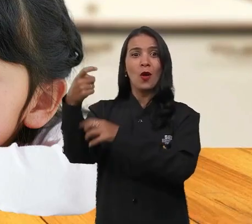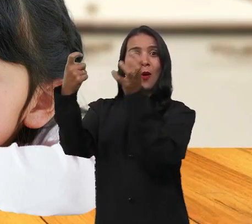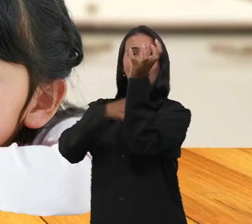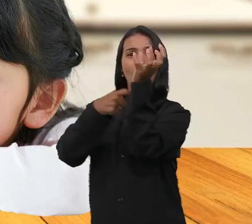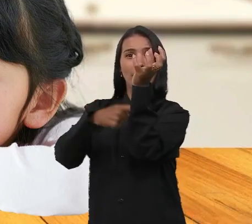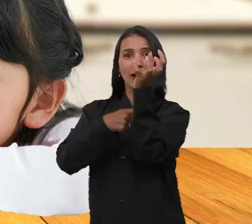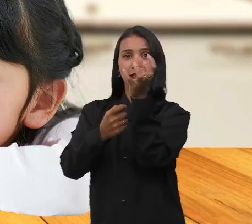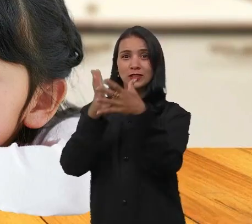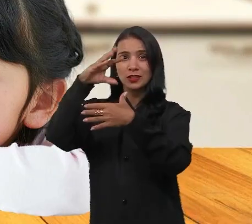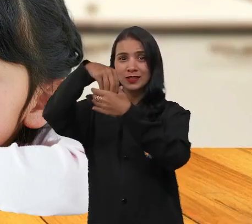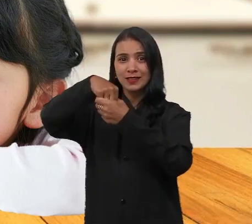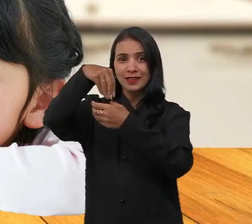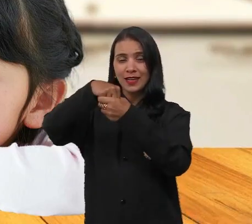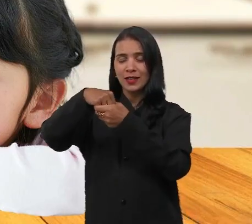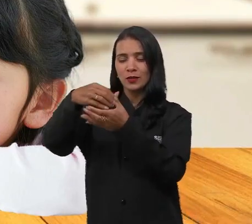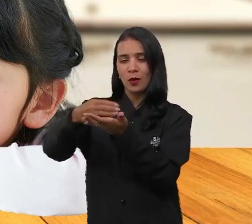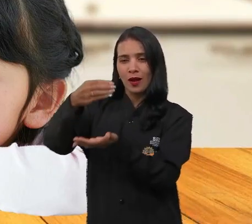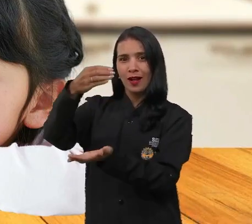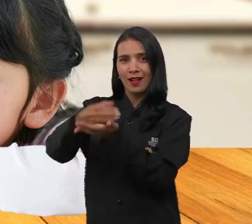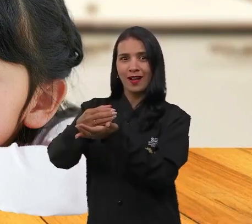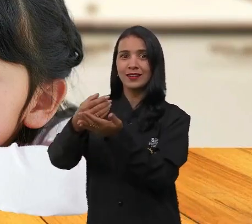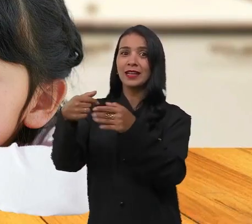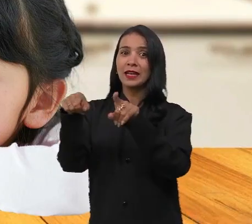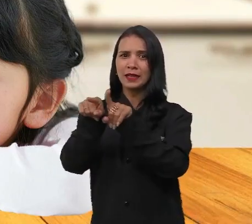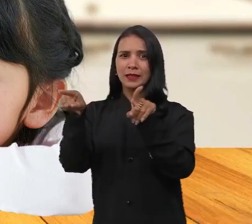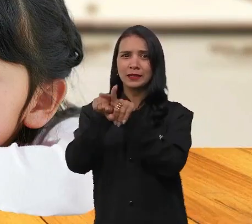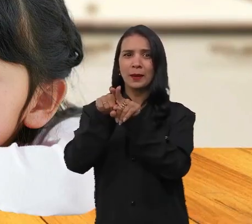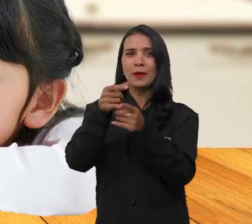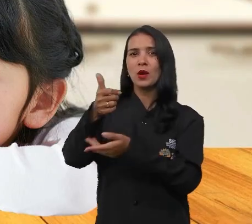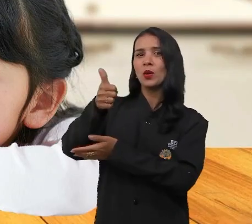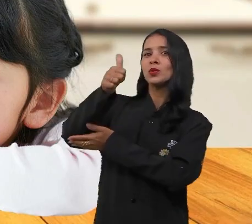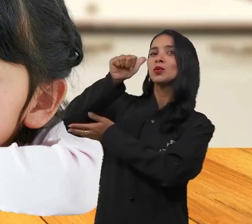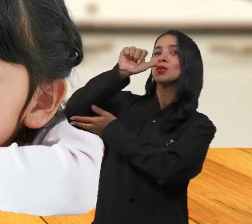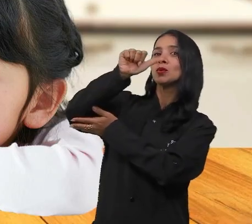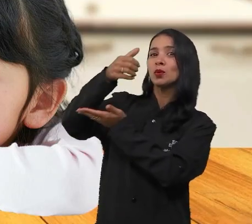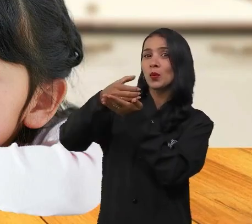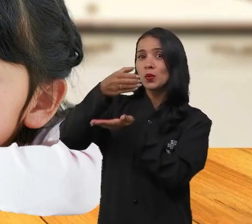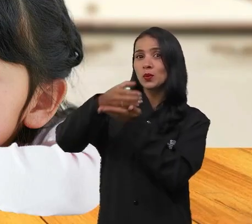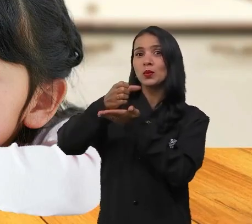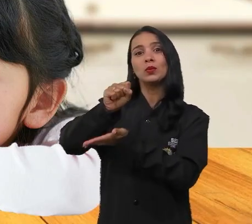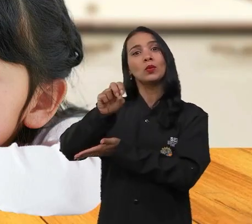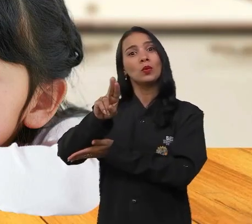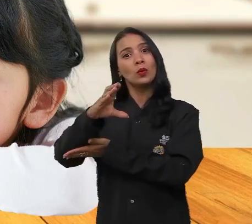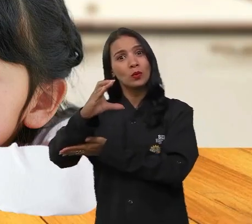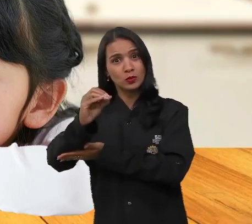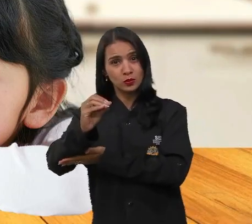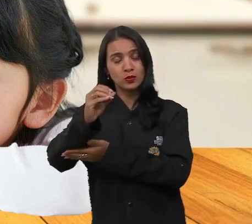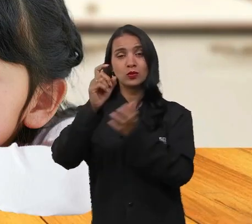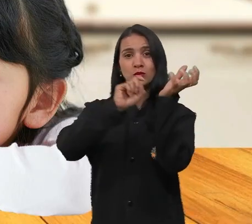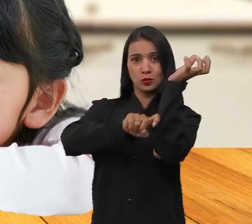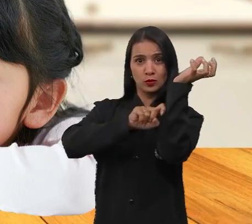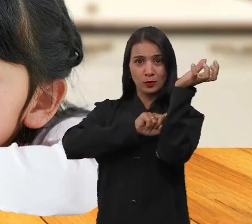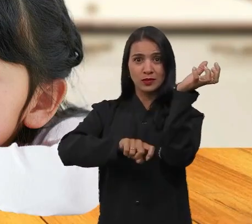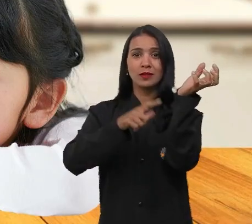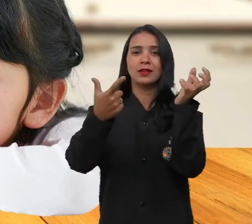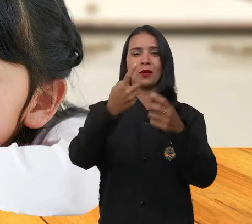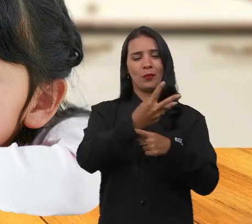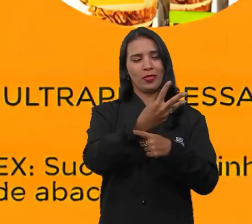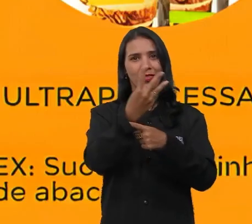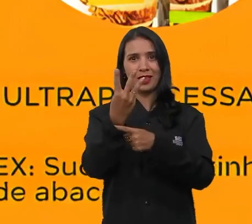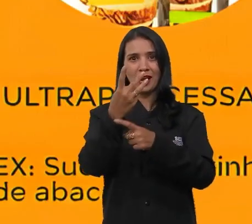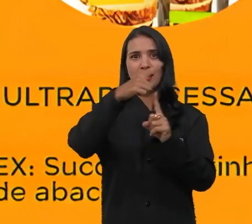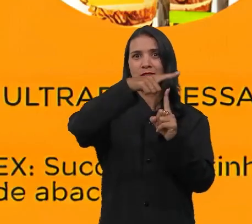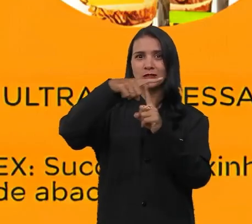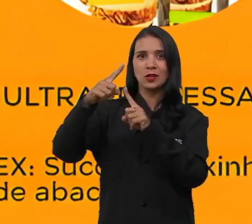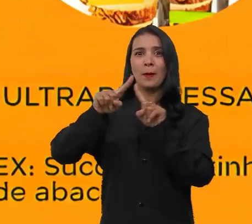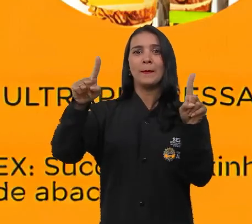do abacaxi, gente? Então, parece que é tudo a mesma coisa, mas eles passam o quê? Por processos ali diferentes. Então,